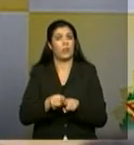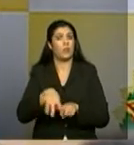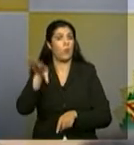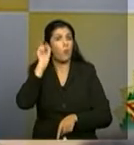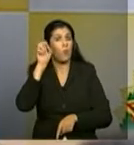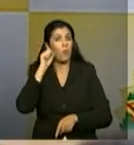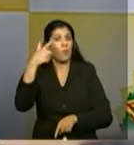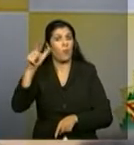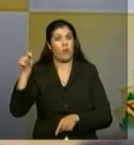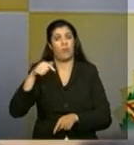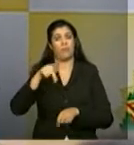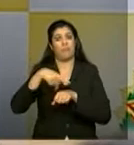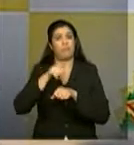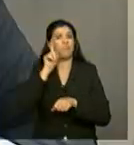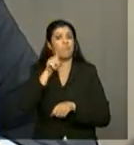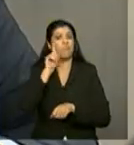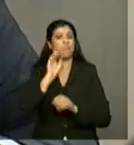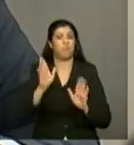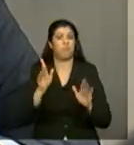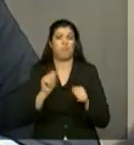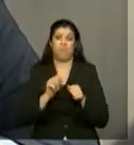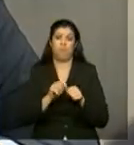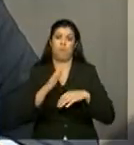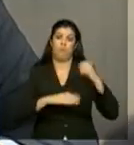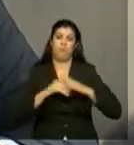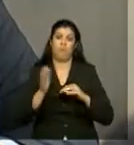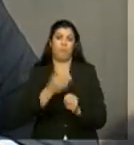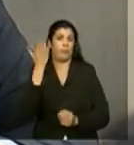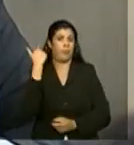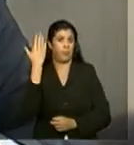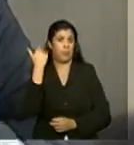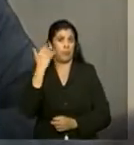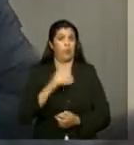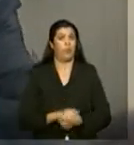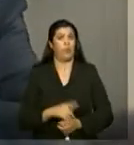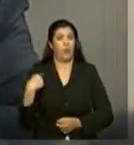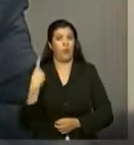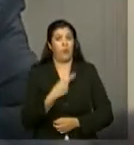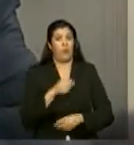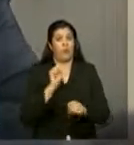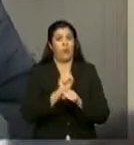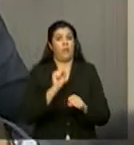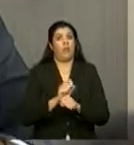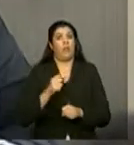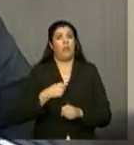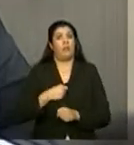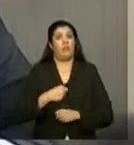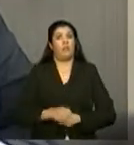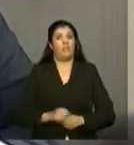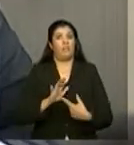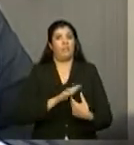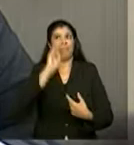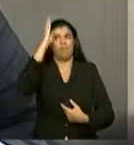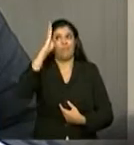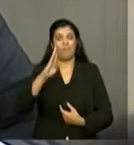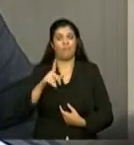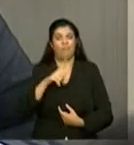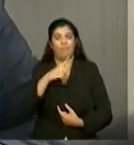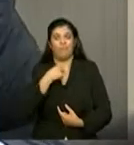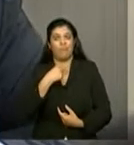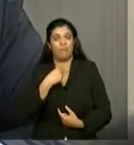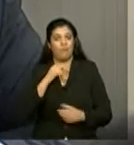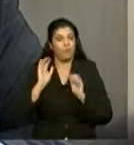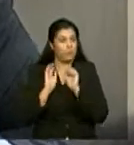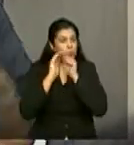americanos nós esperamos que que esta que esse nosso brio de brasileiros não fique